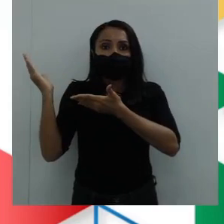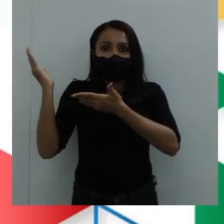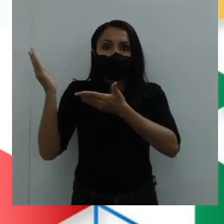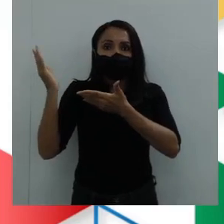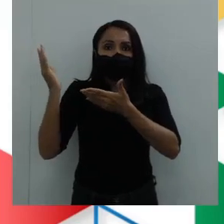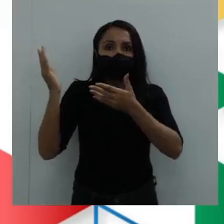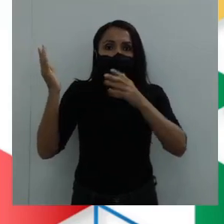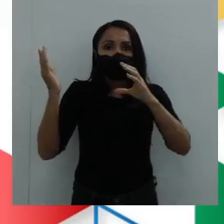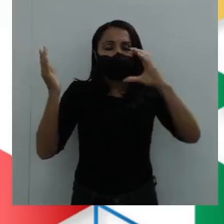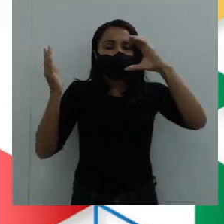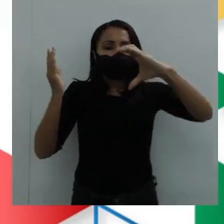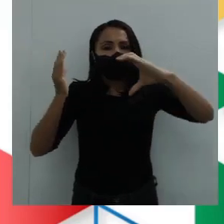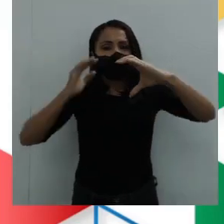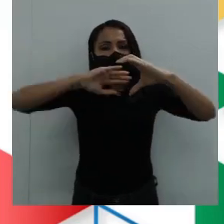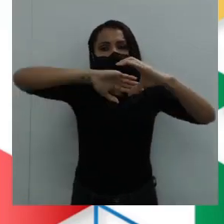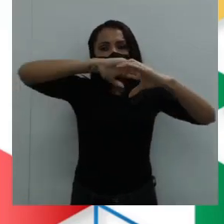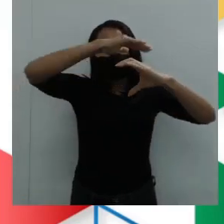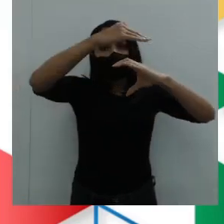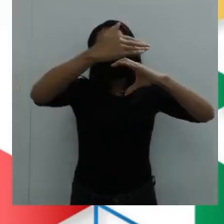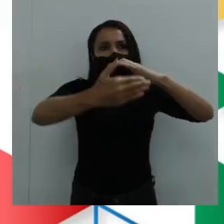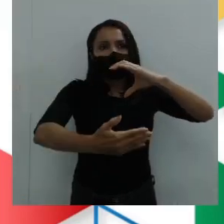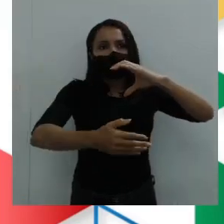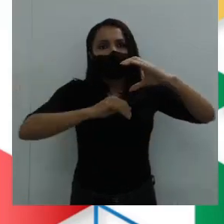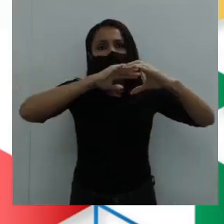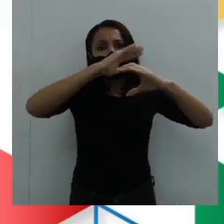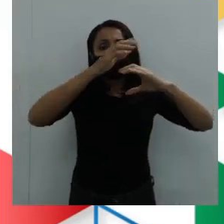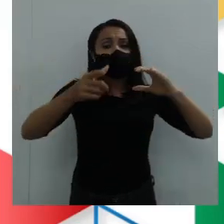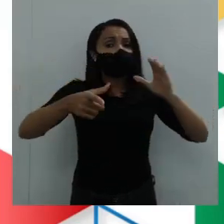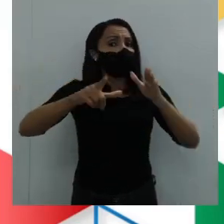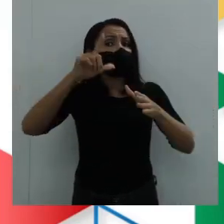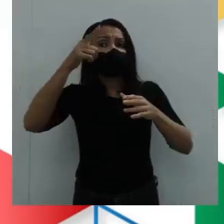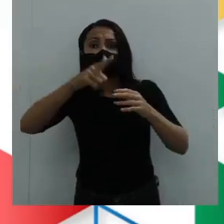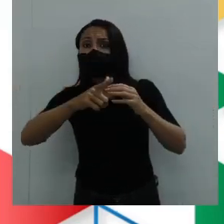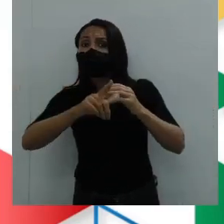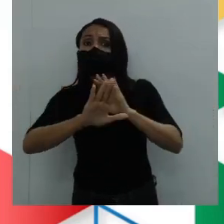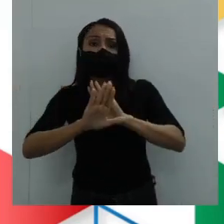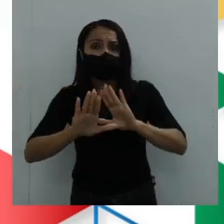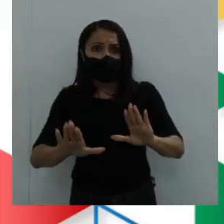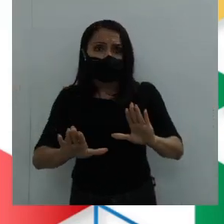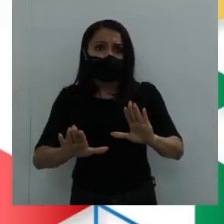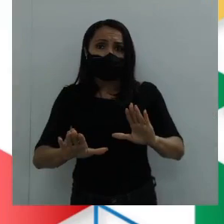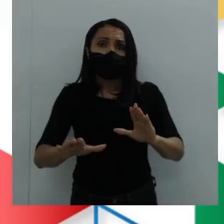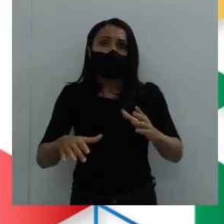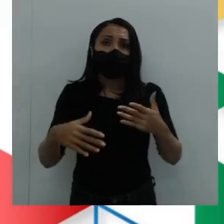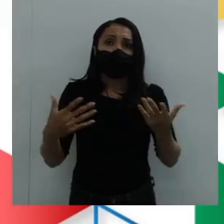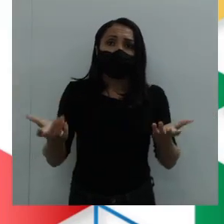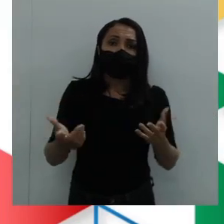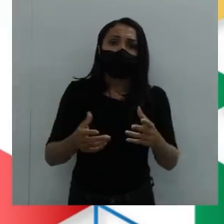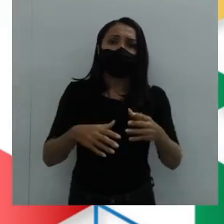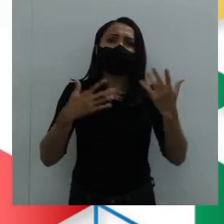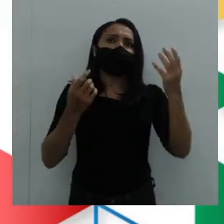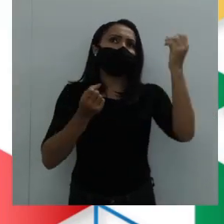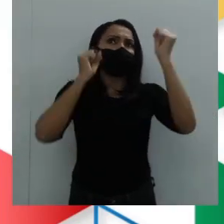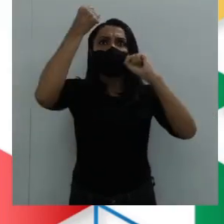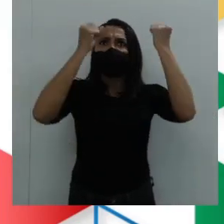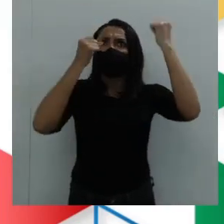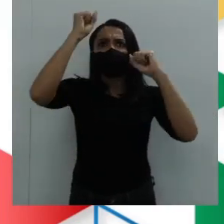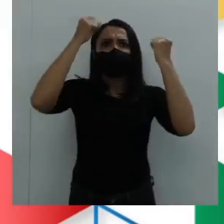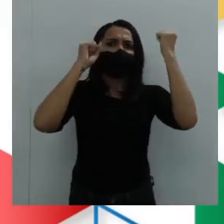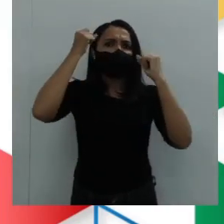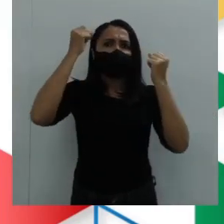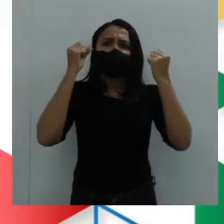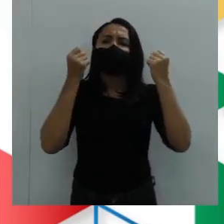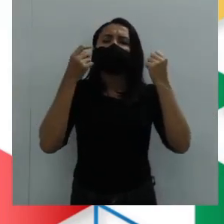né? Antes a gente não tinha, né? Nosso planeta ele era primitivo, tudinho, não tem essa questão da revolução industrial, não tem os